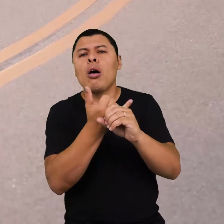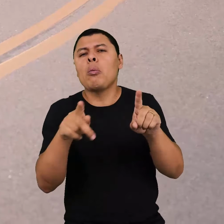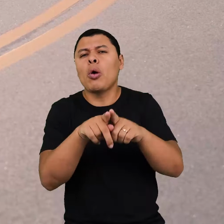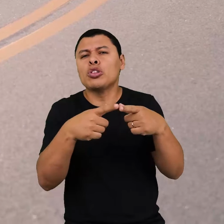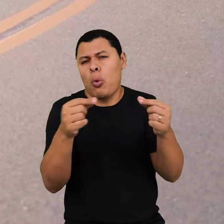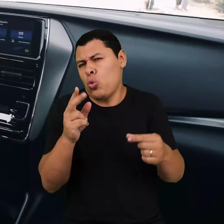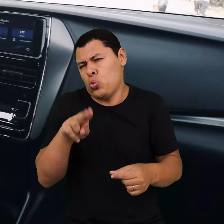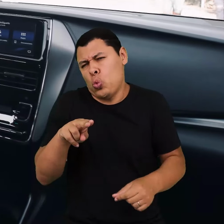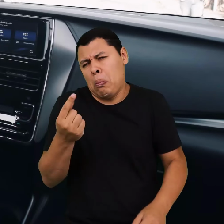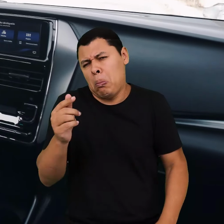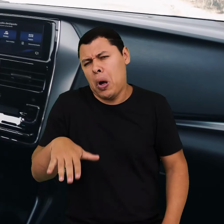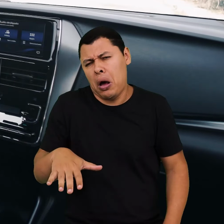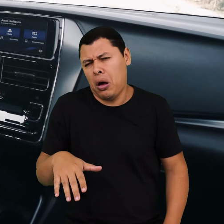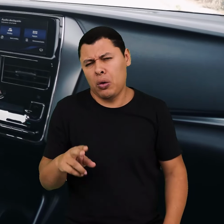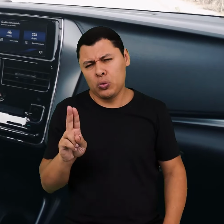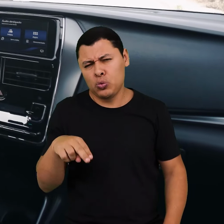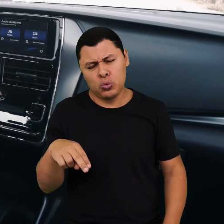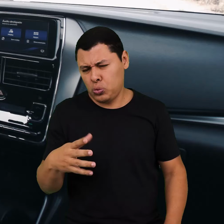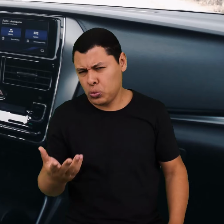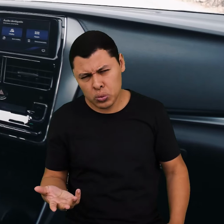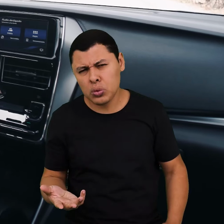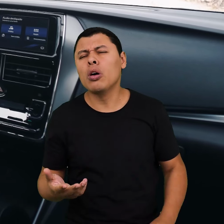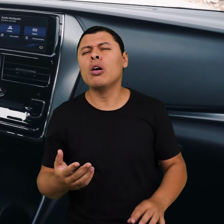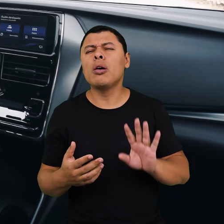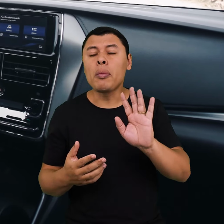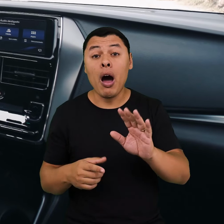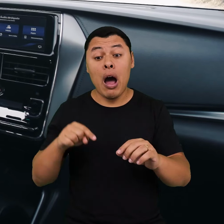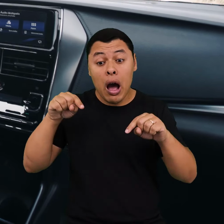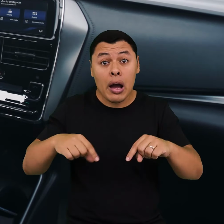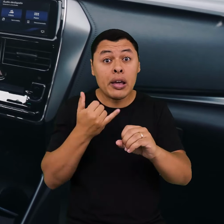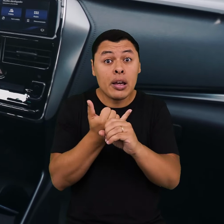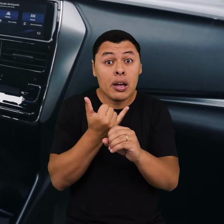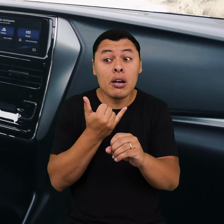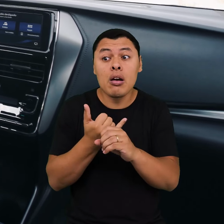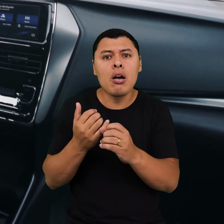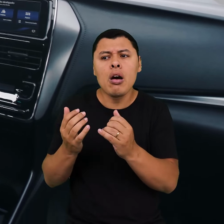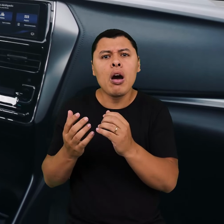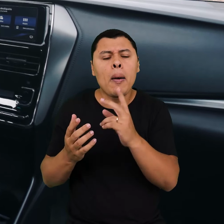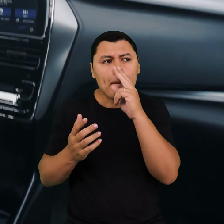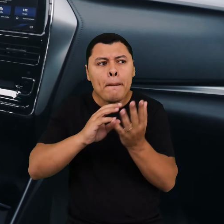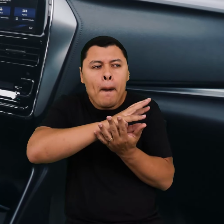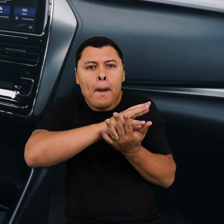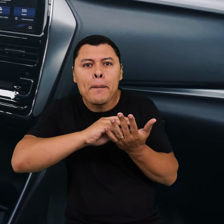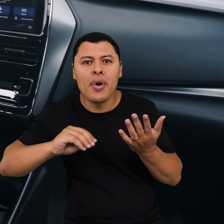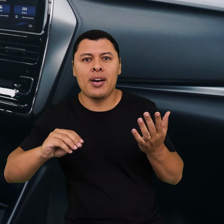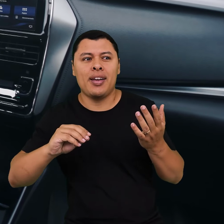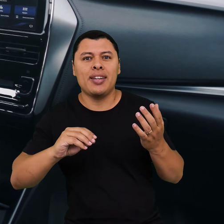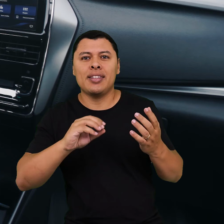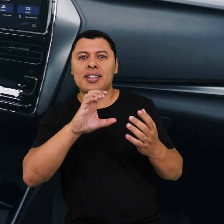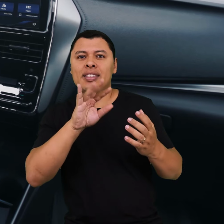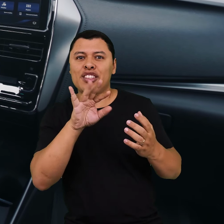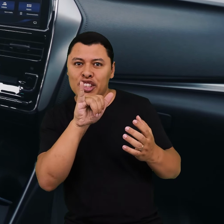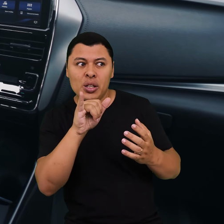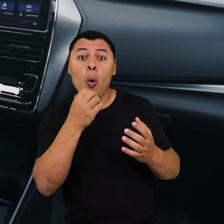foram baratos, né? Mas aí se considera que esse carro aqui tem uma entrega muito similar à que o Fit tinha, né, há uns anos atrás,